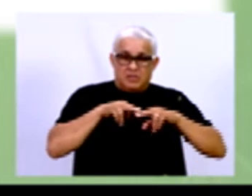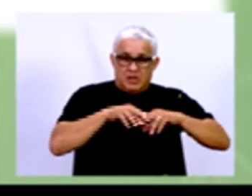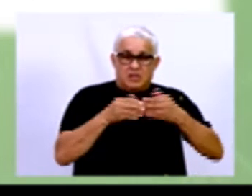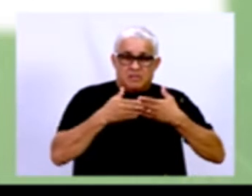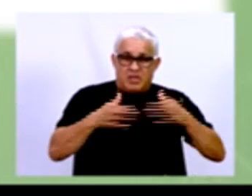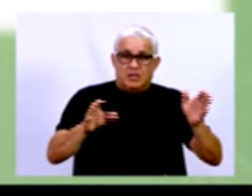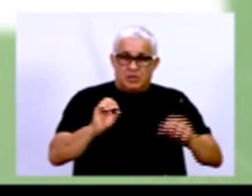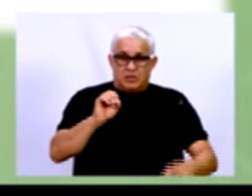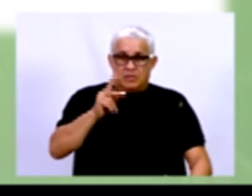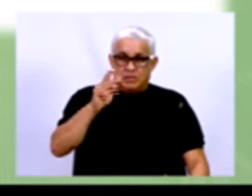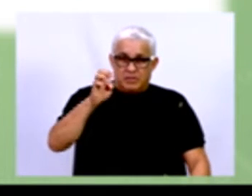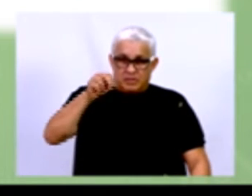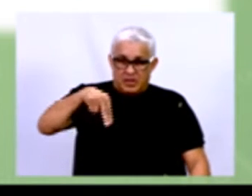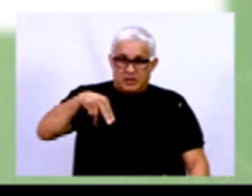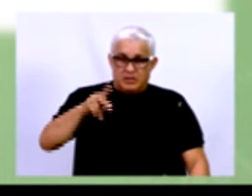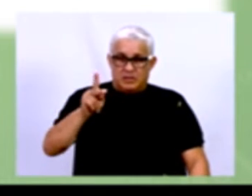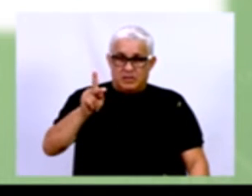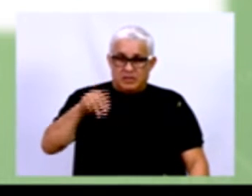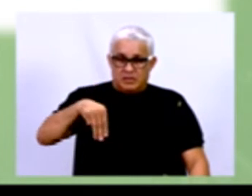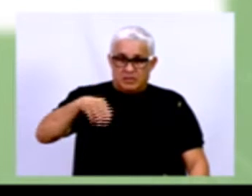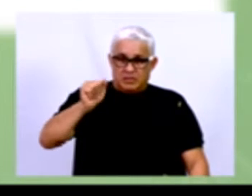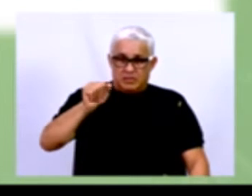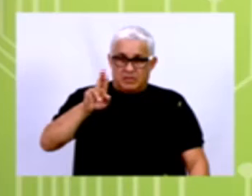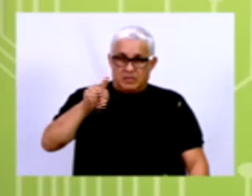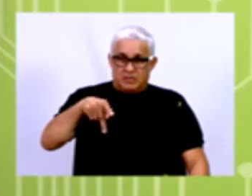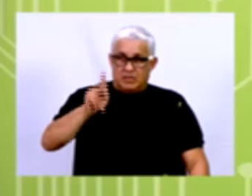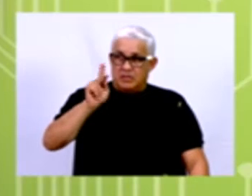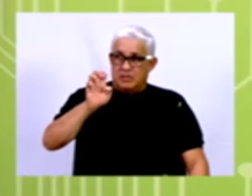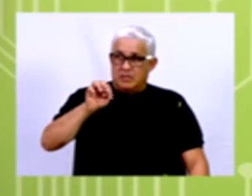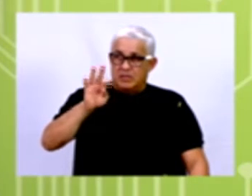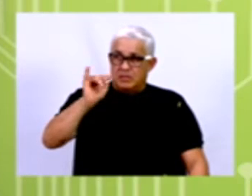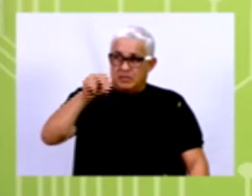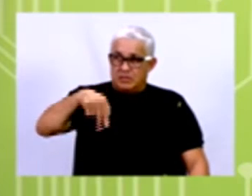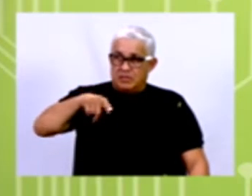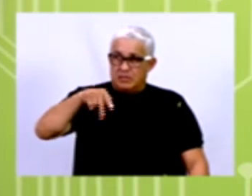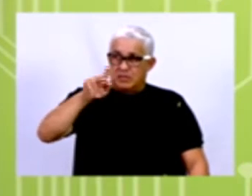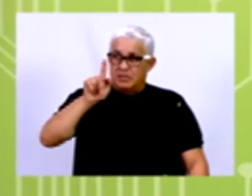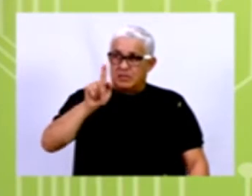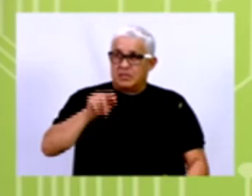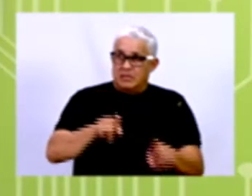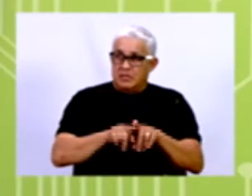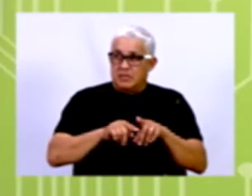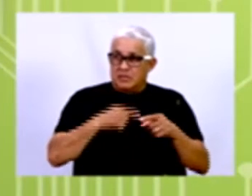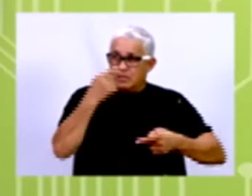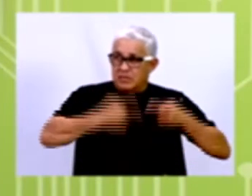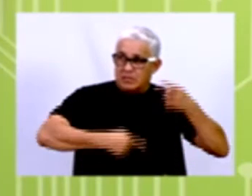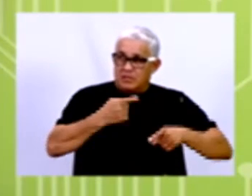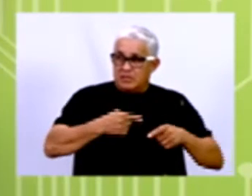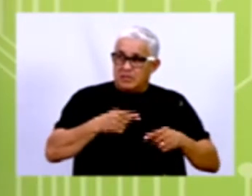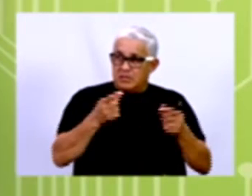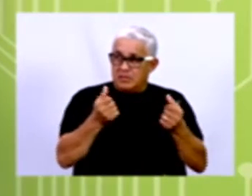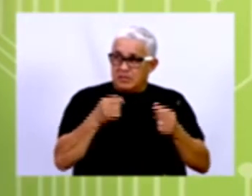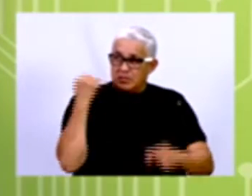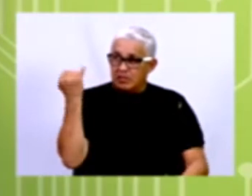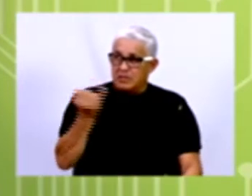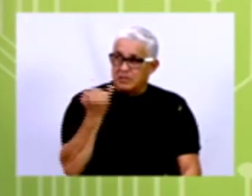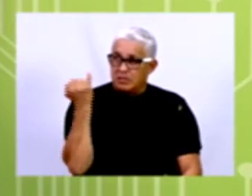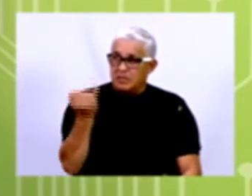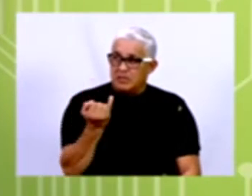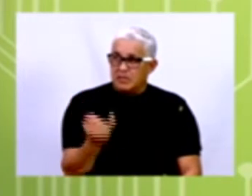open market. Ok, então a política monetária é importantíssimo. E eu queria